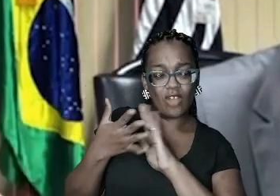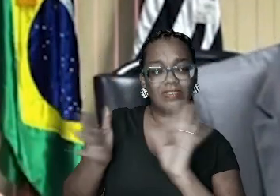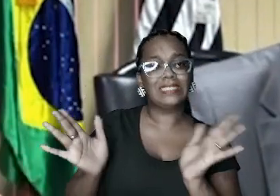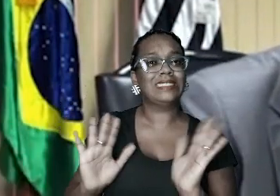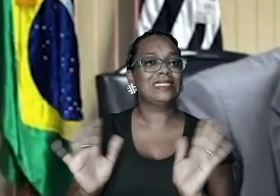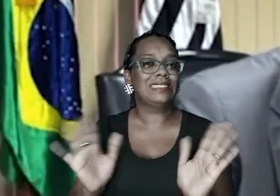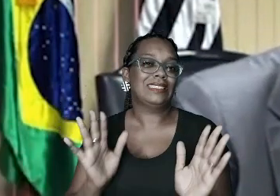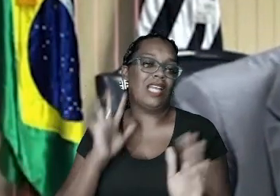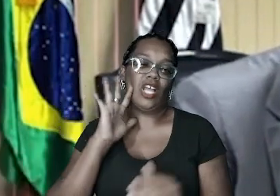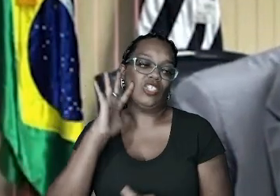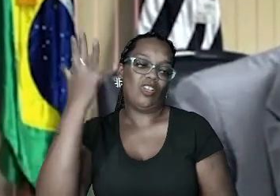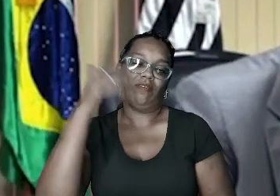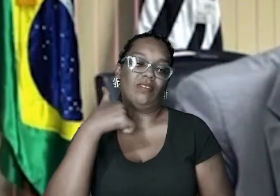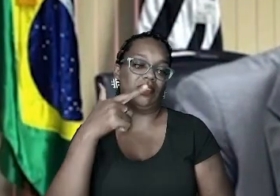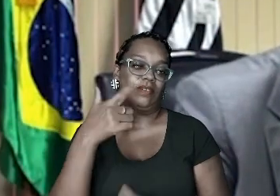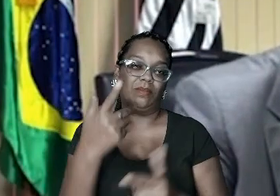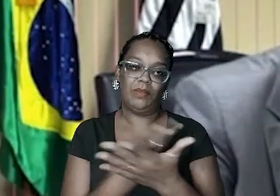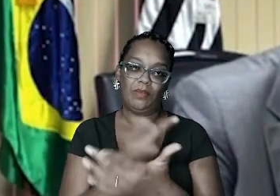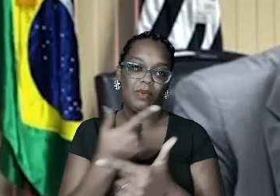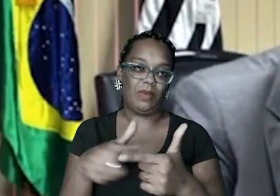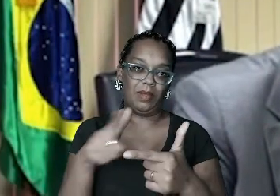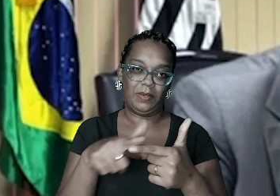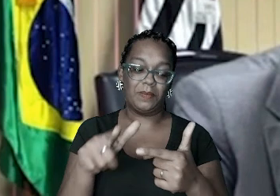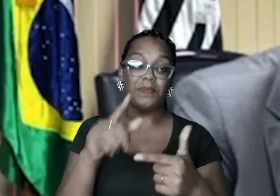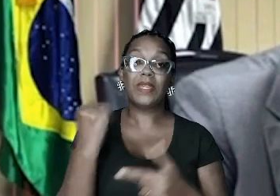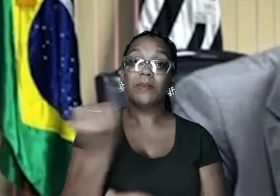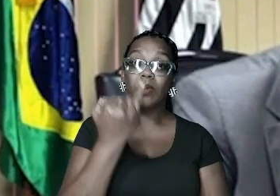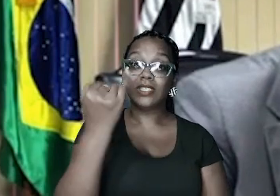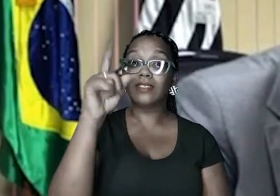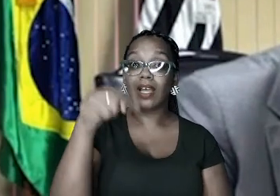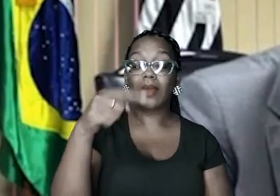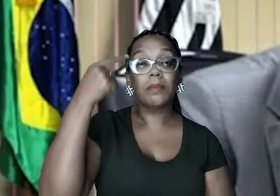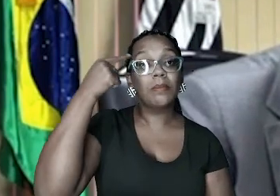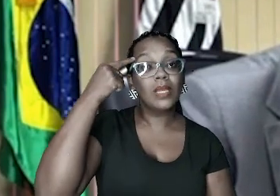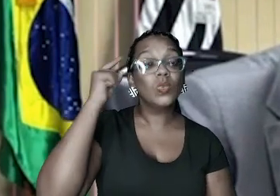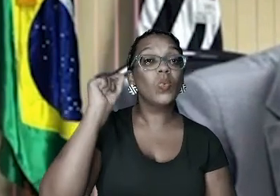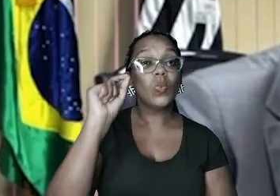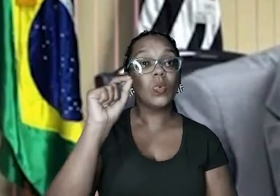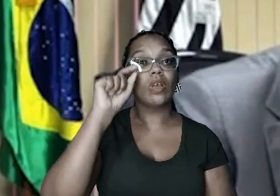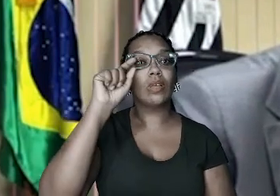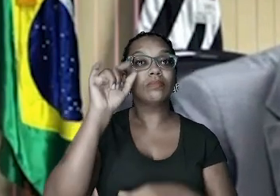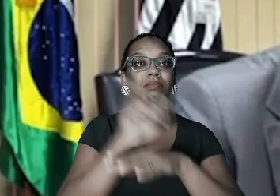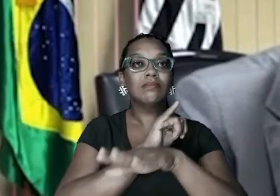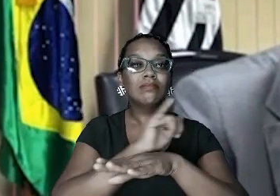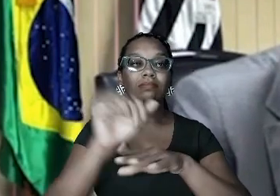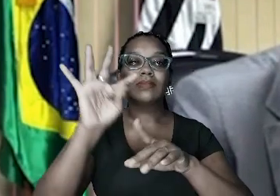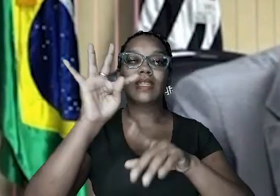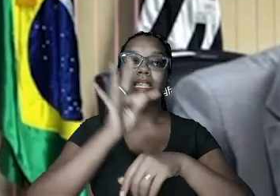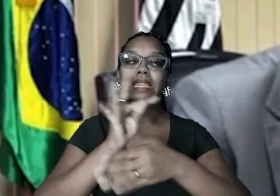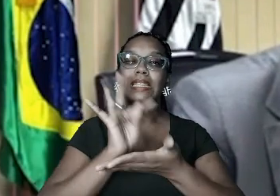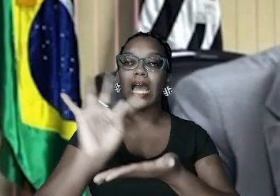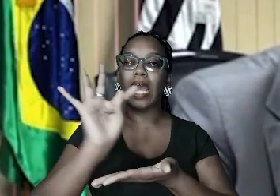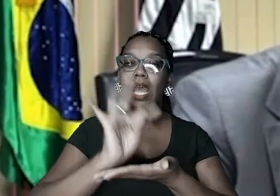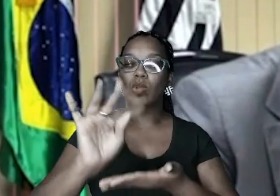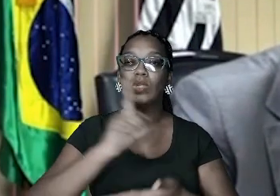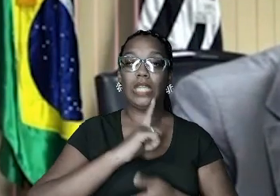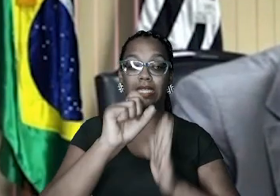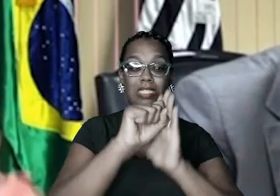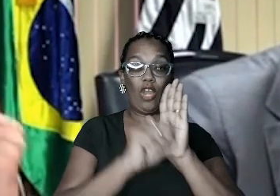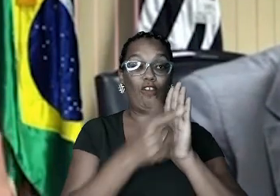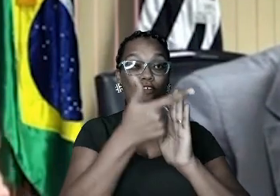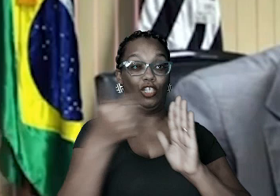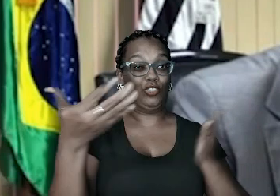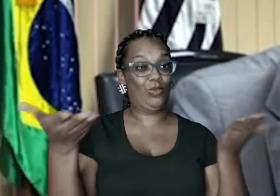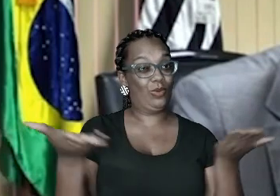energia elétrica não esperamos uma regra nova que é bem da verdade nem resolver isso nossos problemas o importante é Nós pensamos